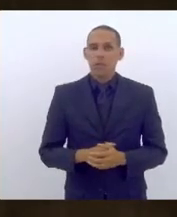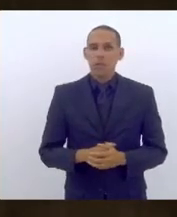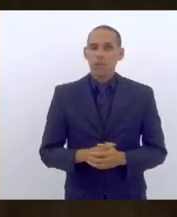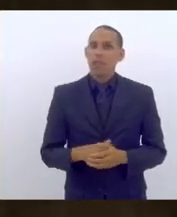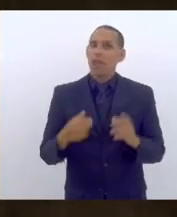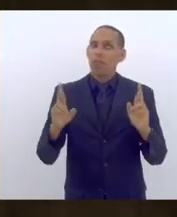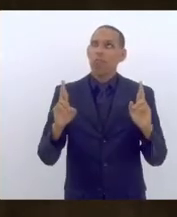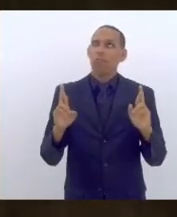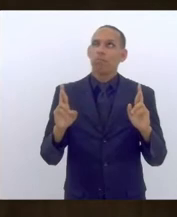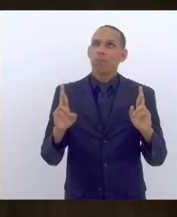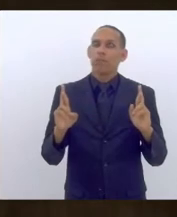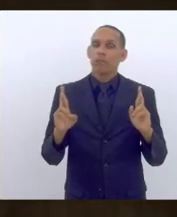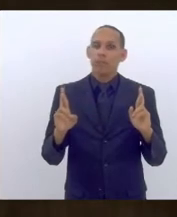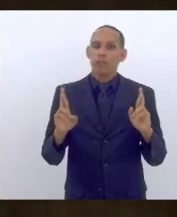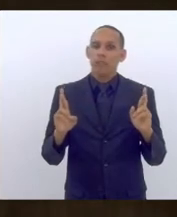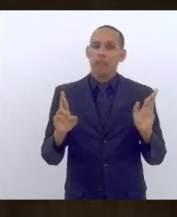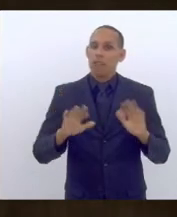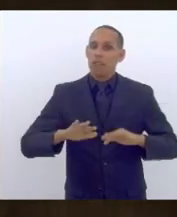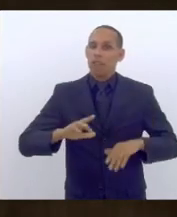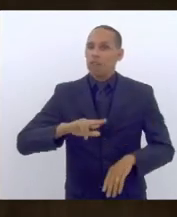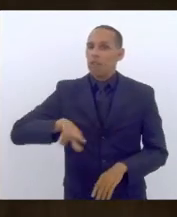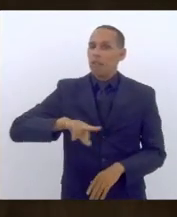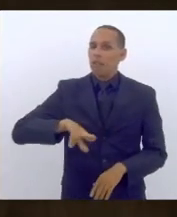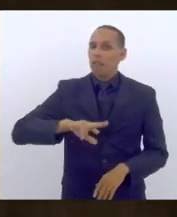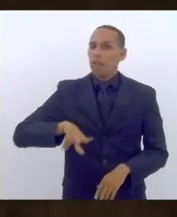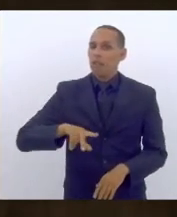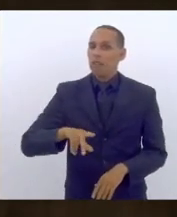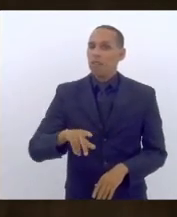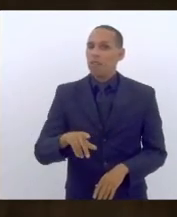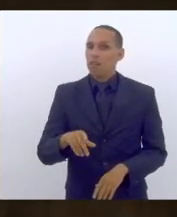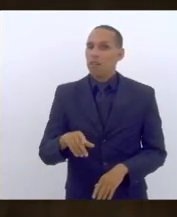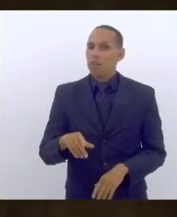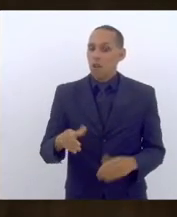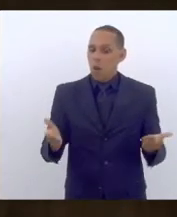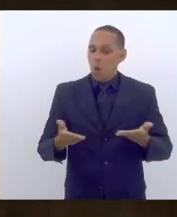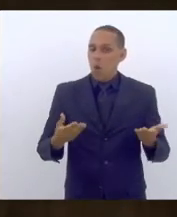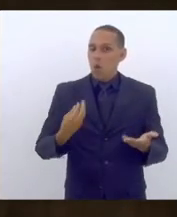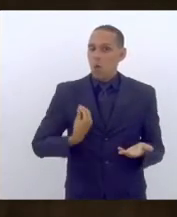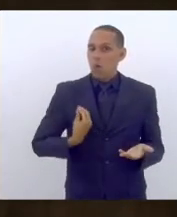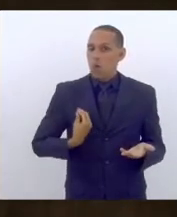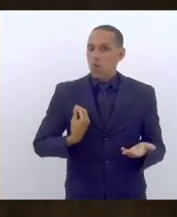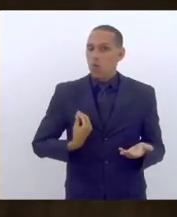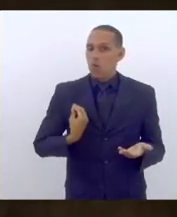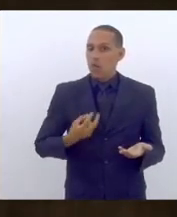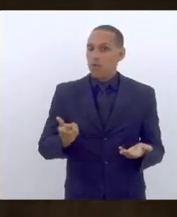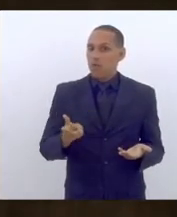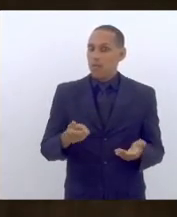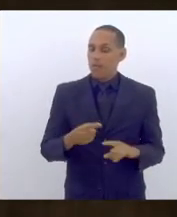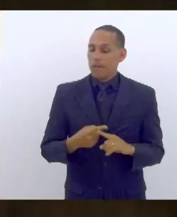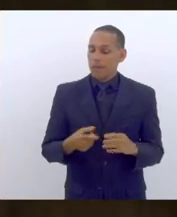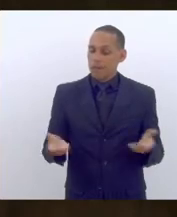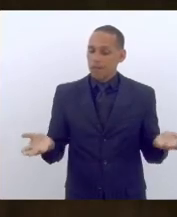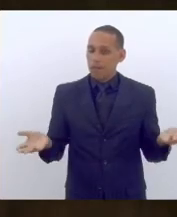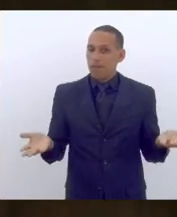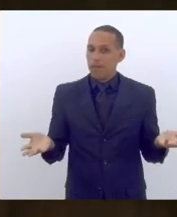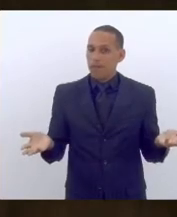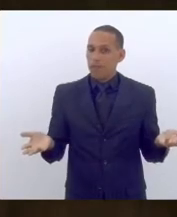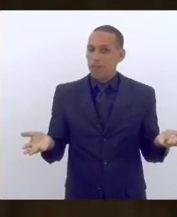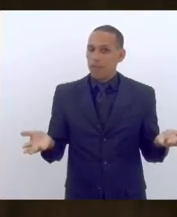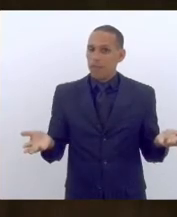espero eu que não seja o esse que ocupa porque realmente tá